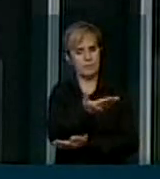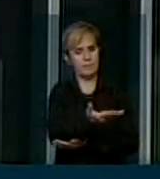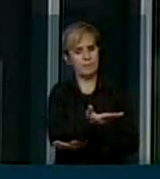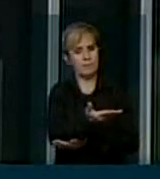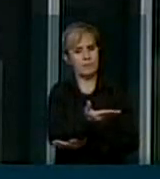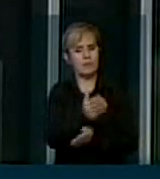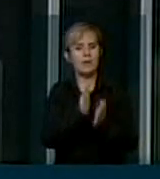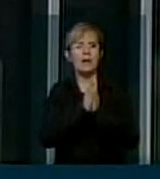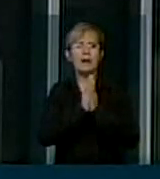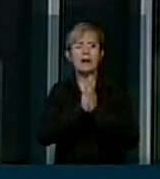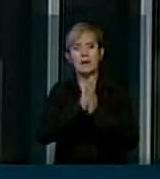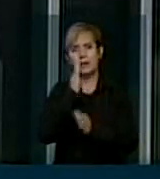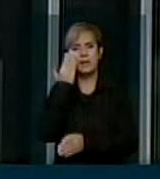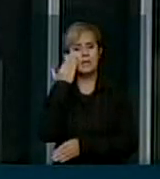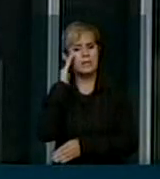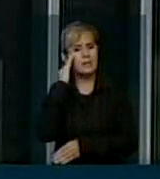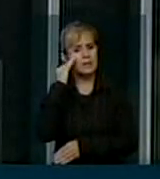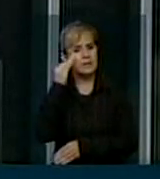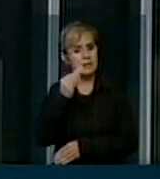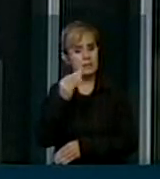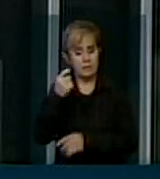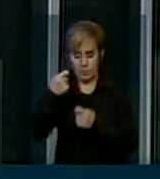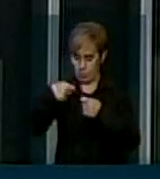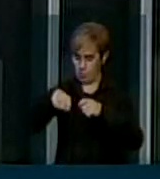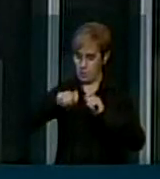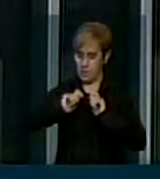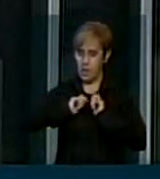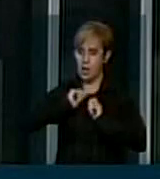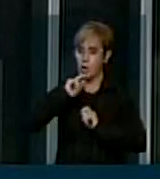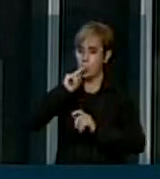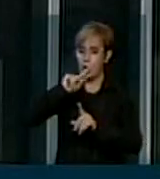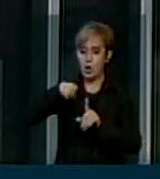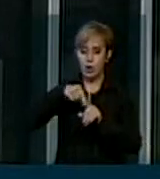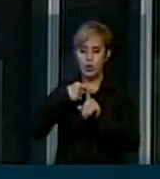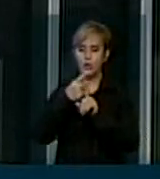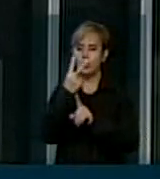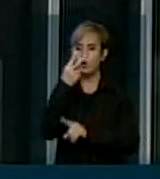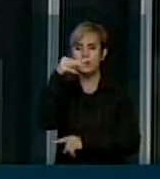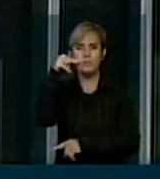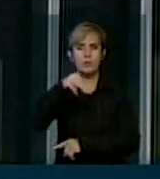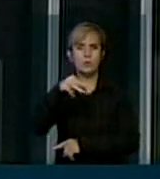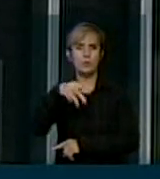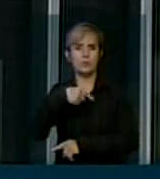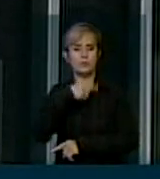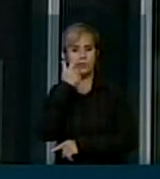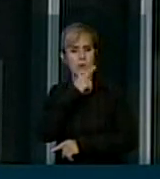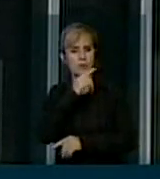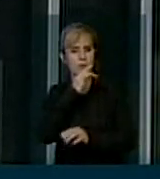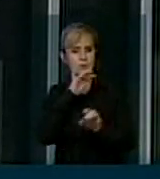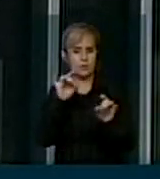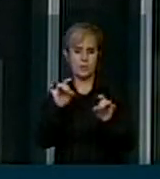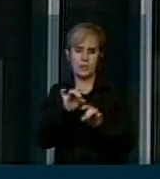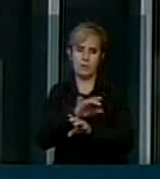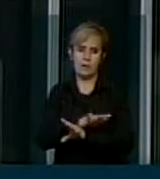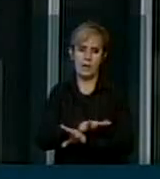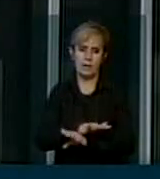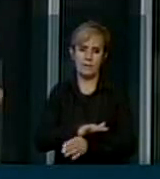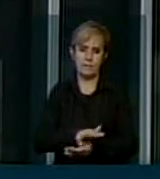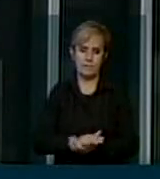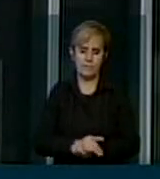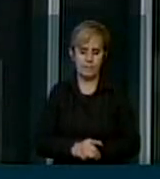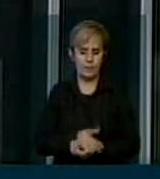a compreensão de me conceder 2 minutos e eu vou concluir, senhor presidente, a minha